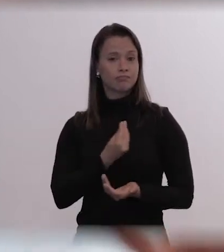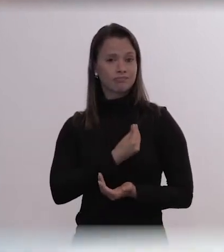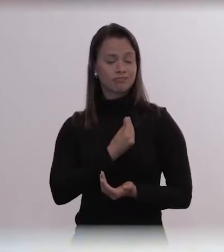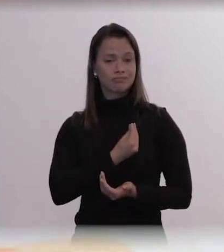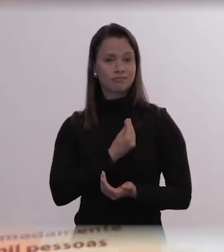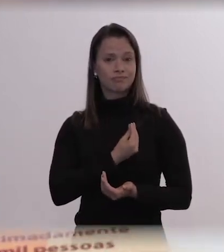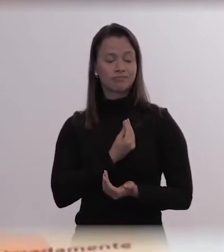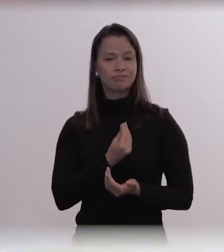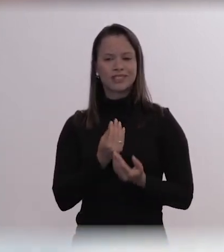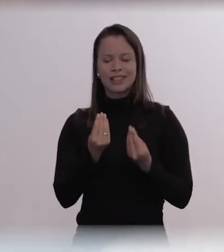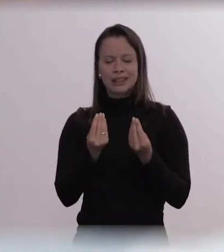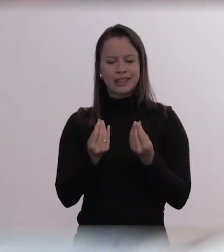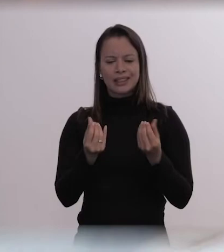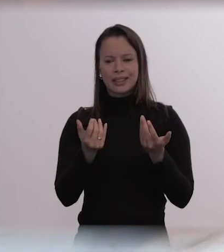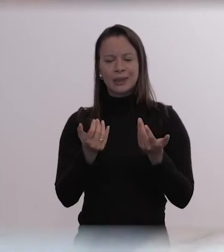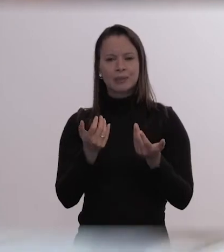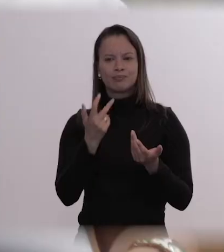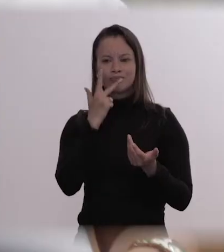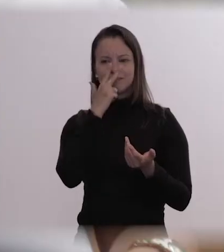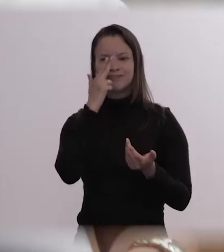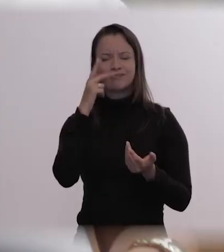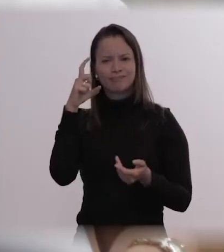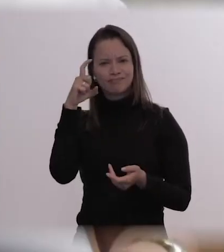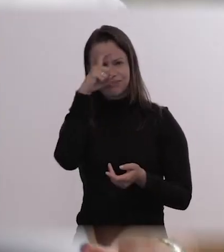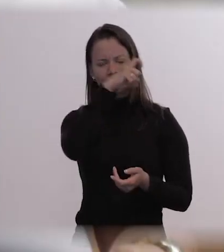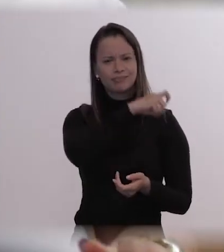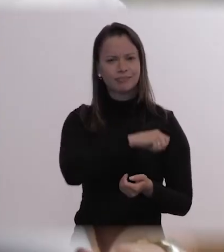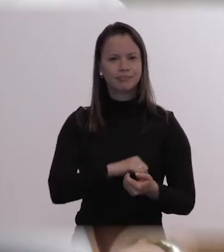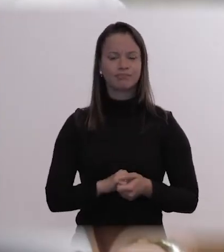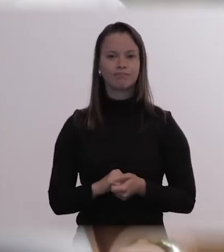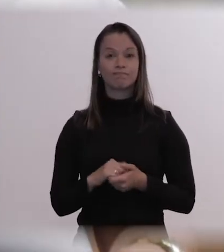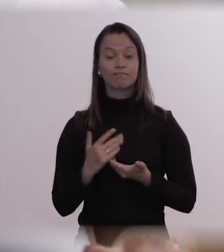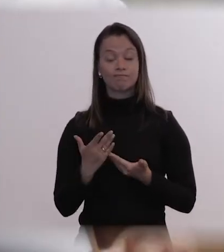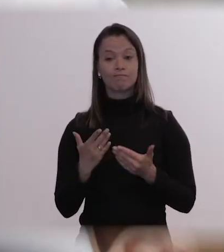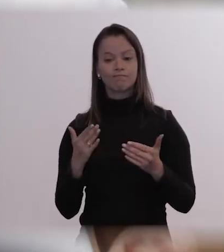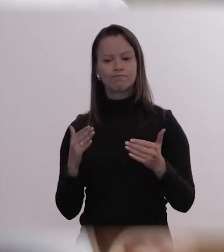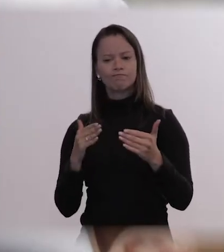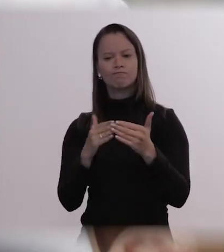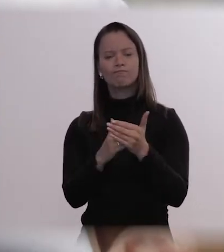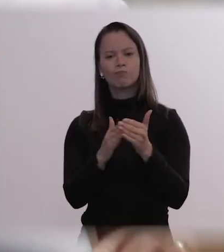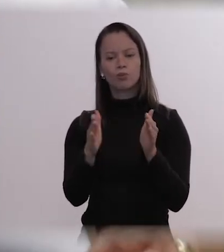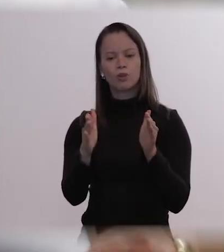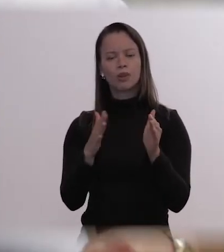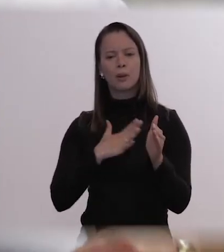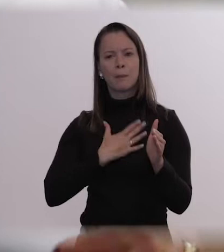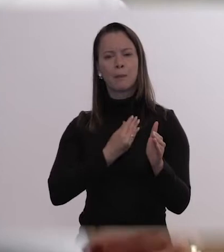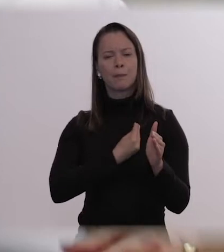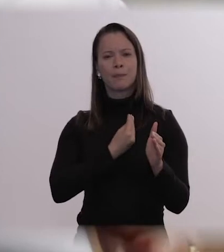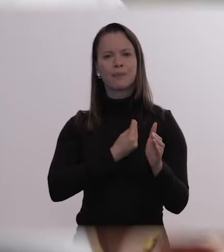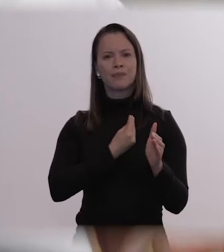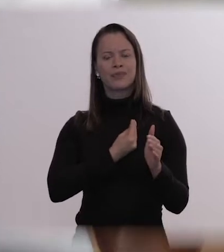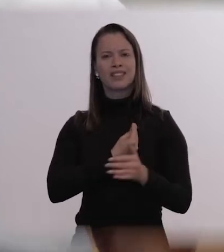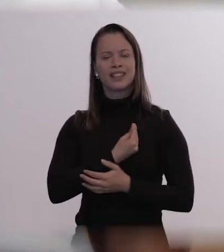grande pedra, vai. Chegou um momento da vida que eu não conseguia